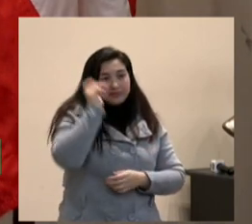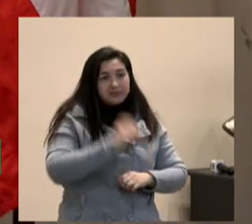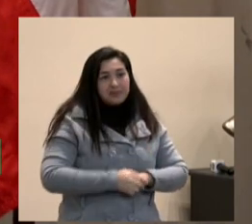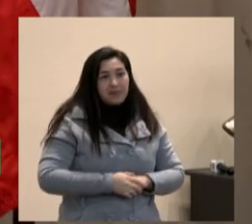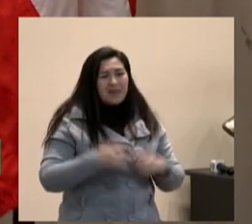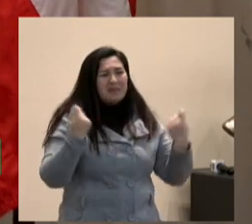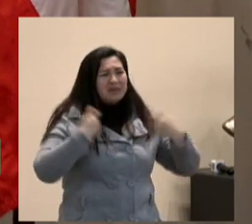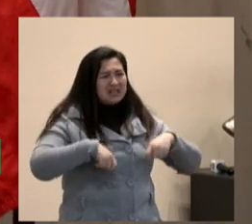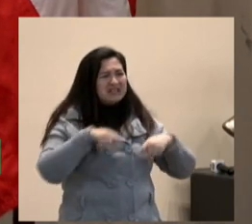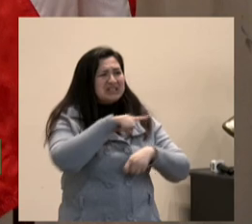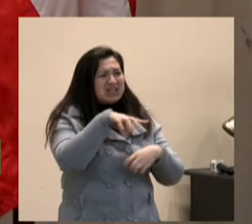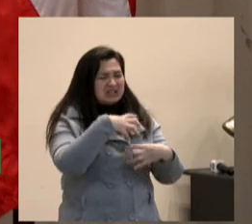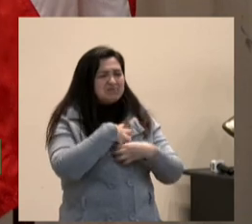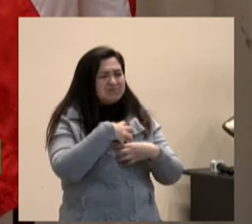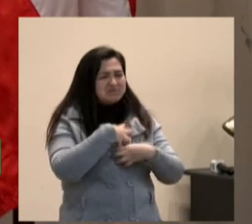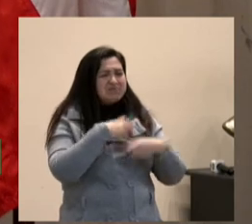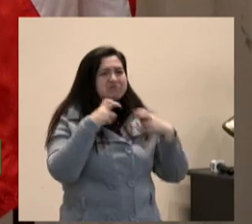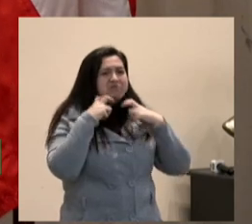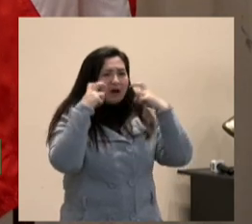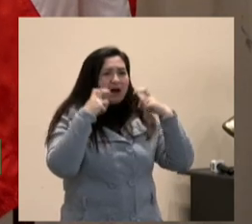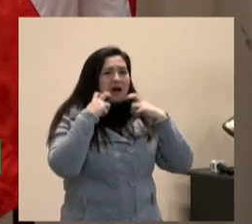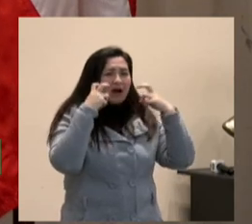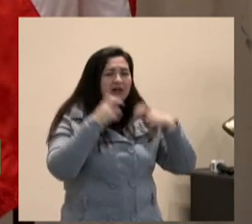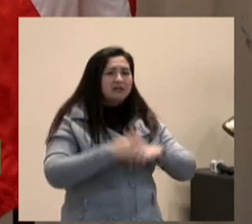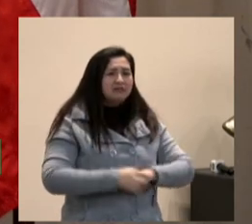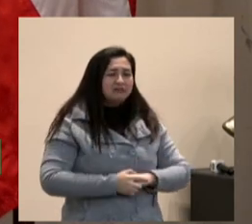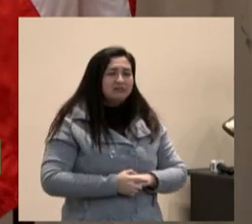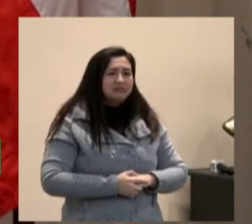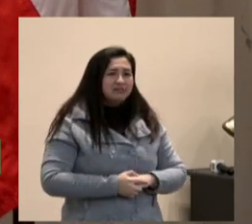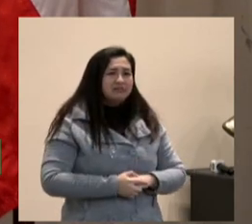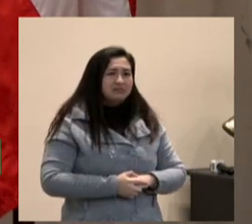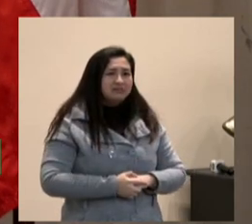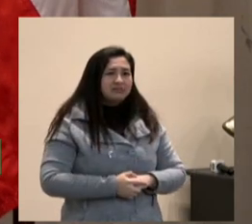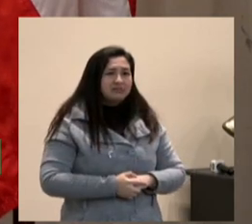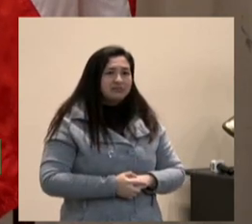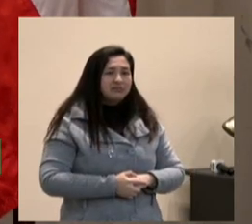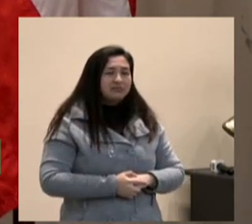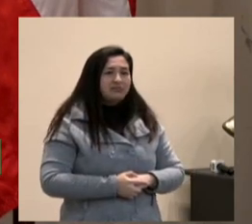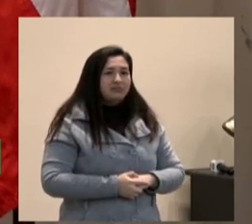ter vergonha desta situação.